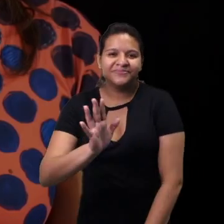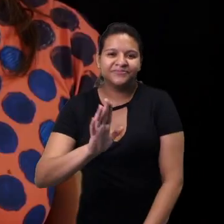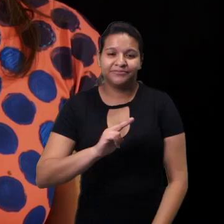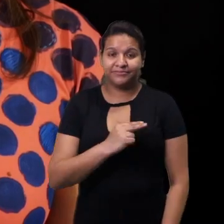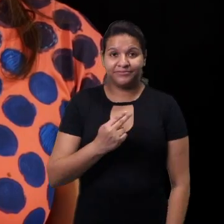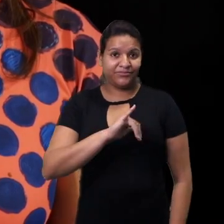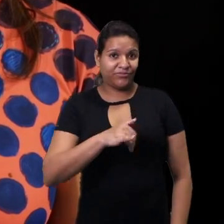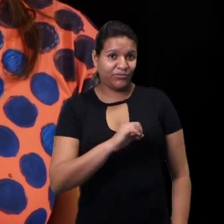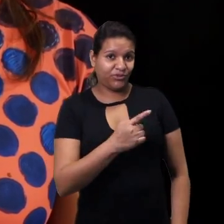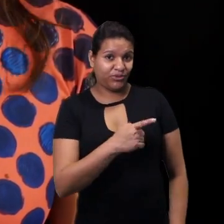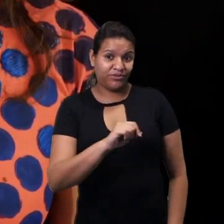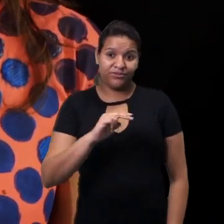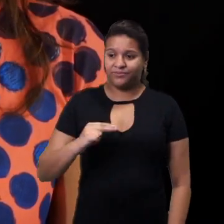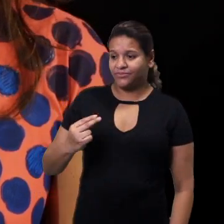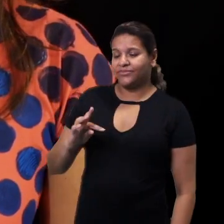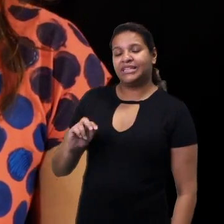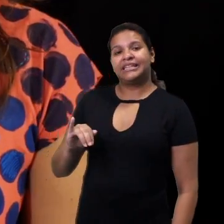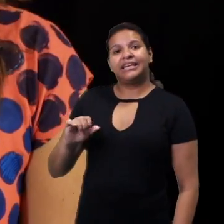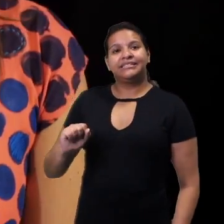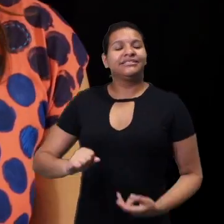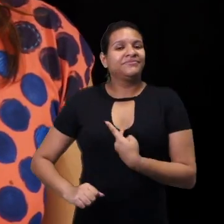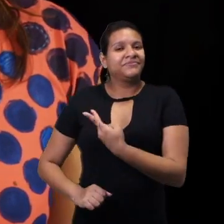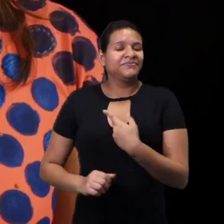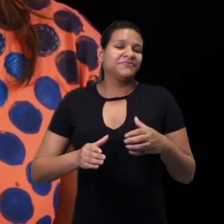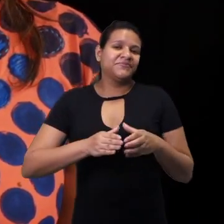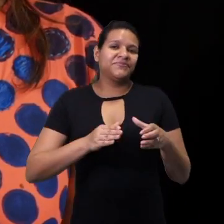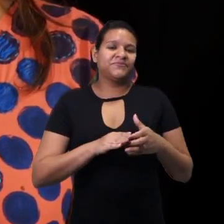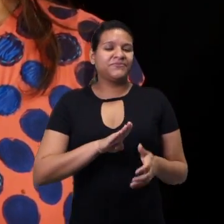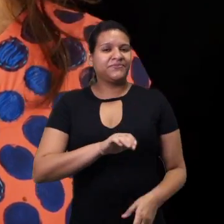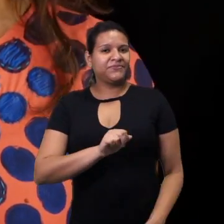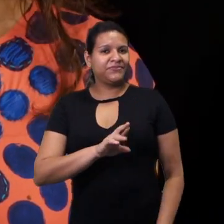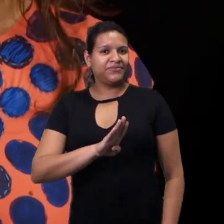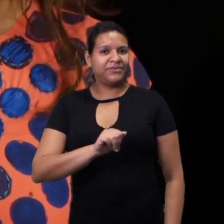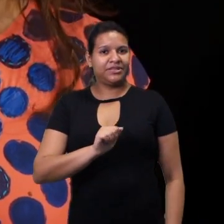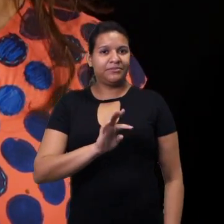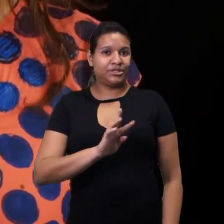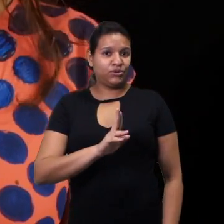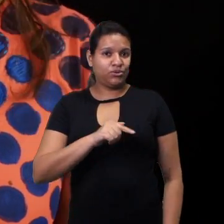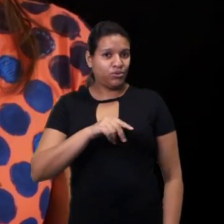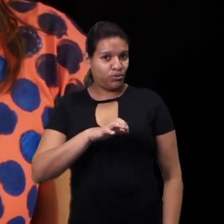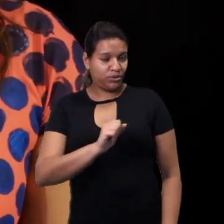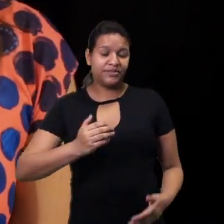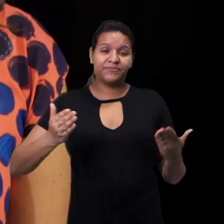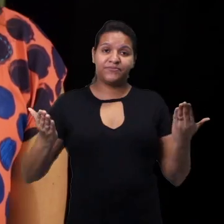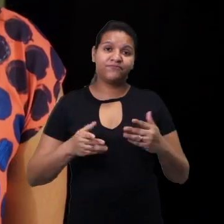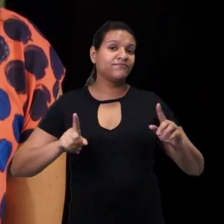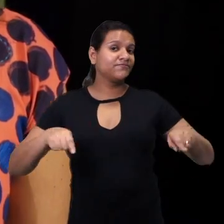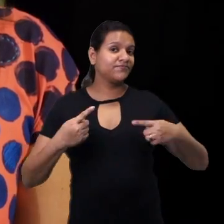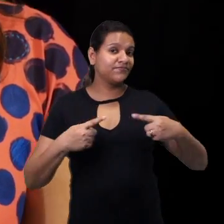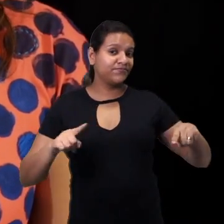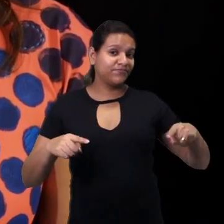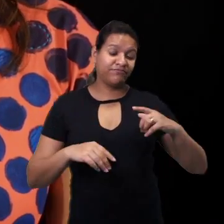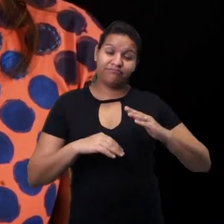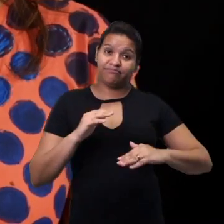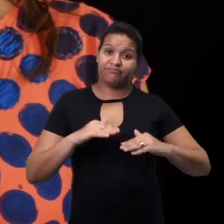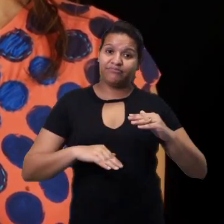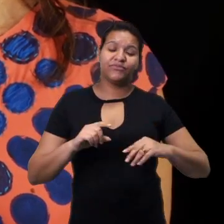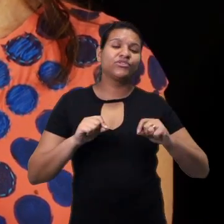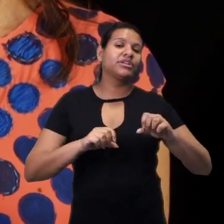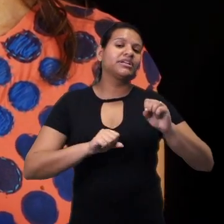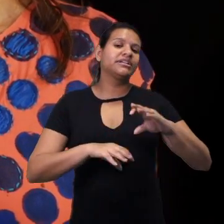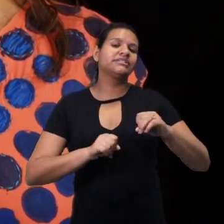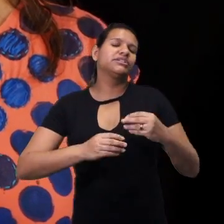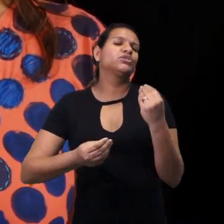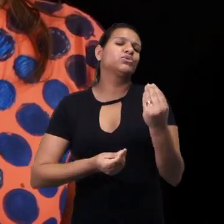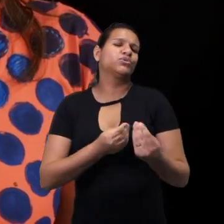Oi pessoal, eu sou o João. E eu sou a Thaís. Nós somos do grupo Barbatux e nessa atividade musical vamos ensinar vocês o